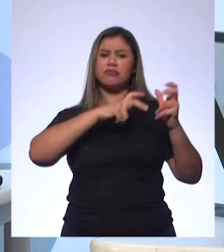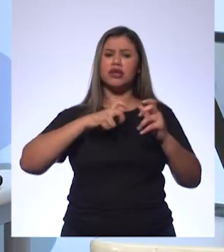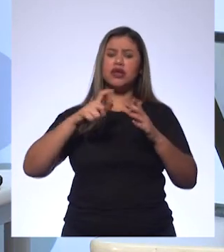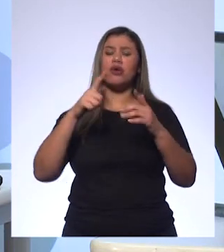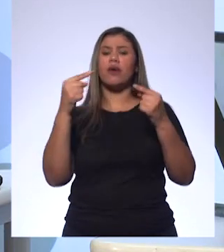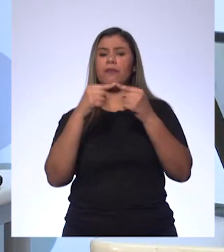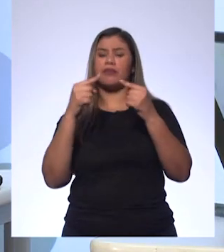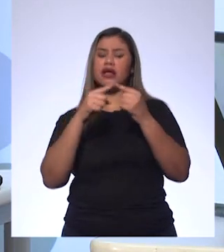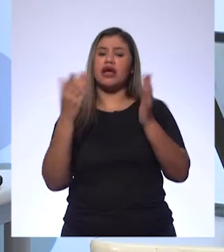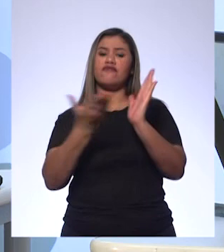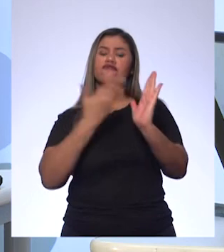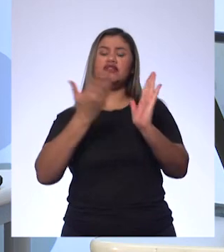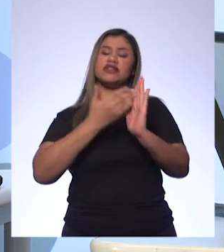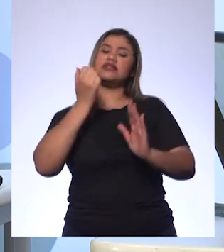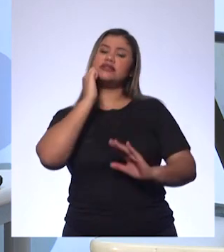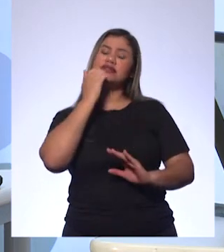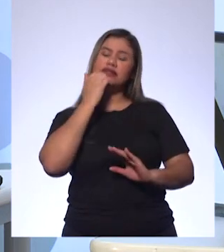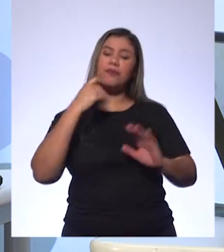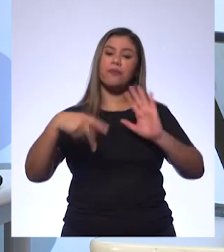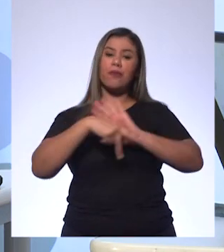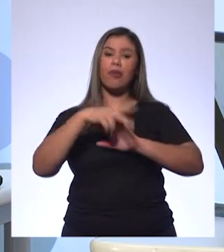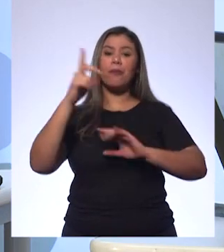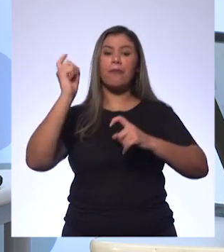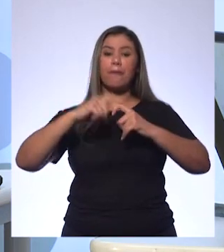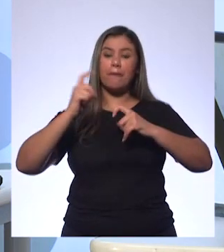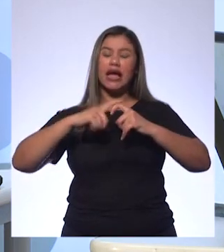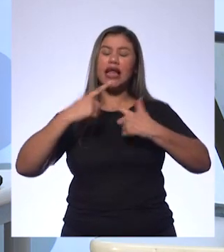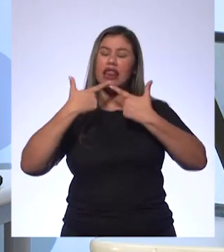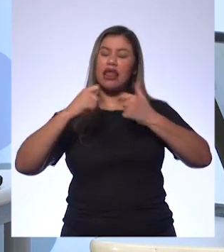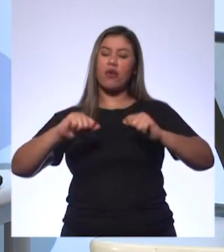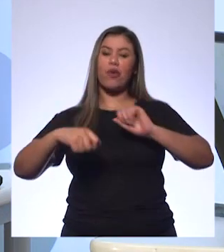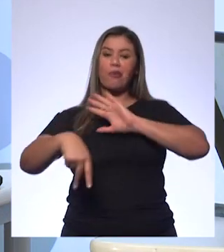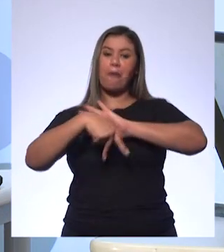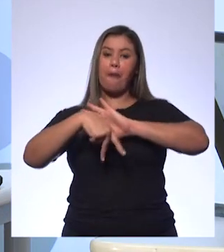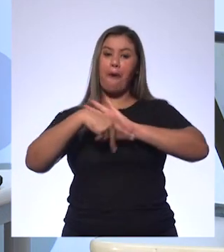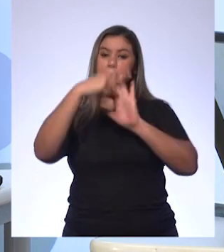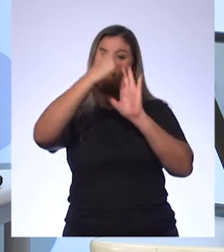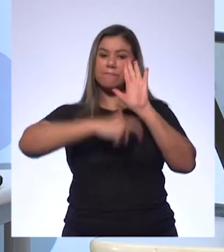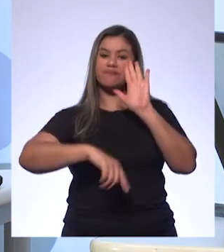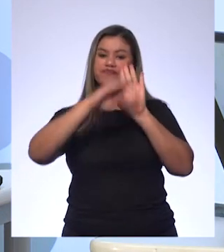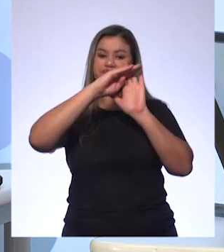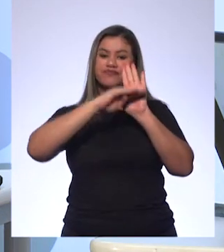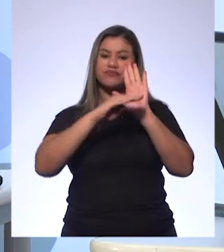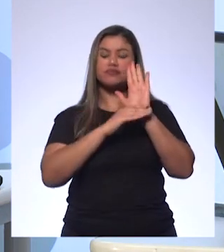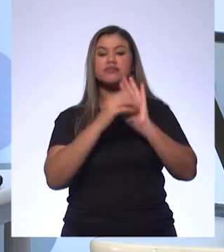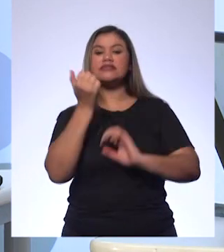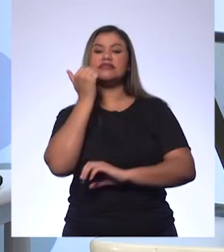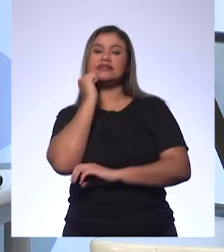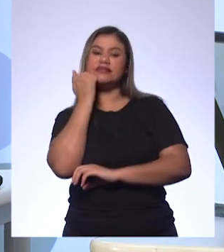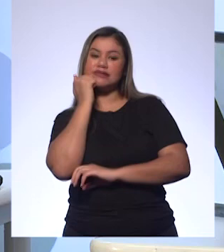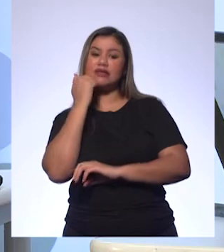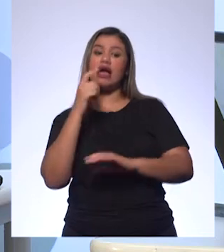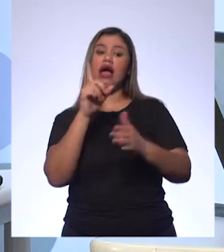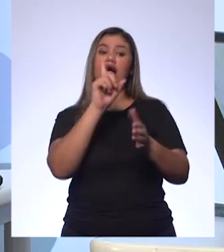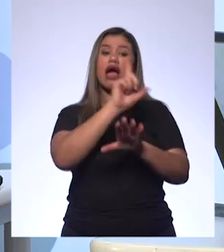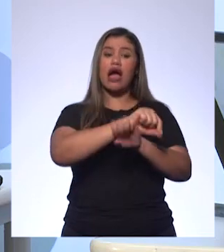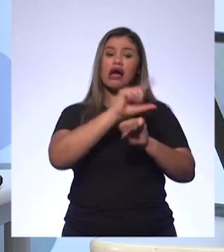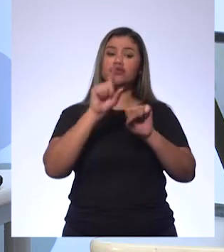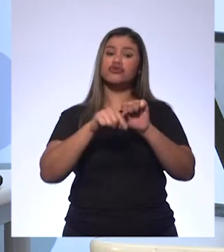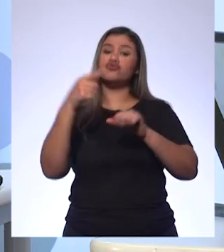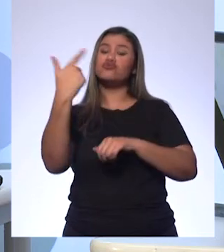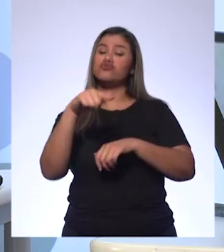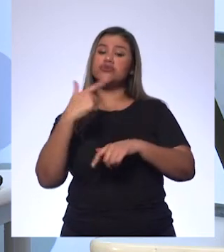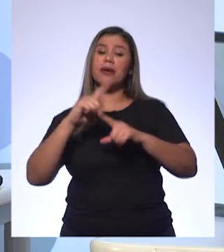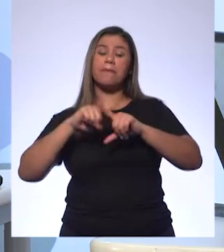na revista científica, lá de biomédica, tem um linguajar que vai para esse mundo científico, né? Não é um artigo, mas é uma